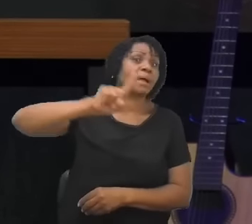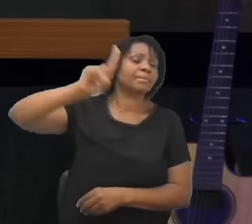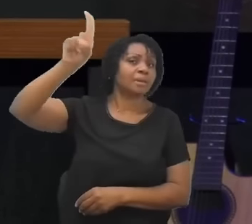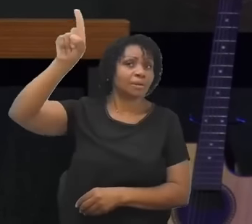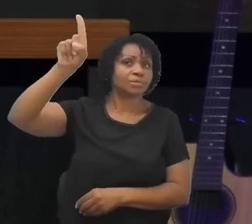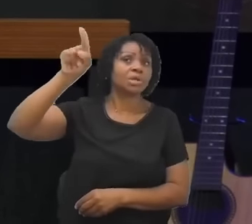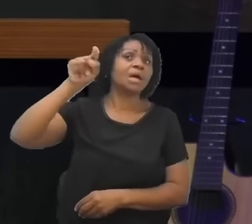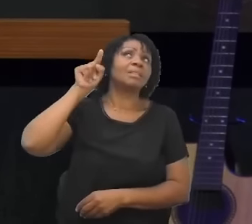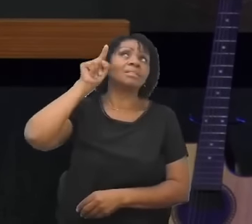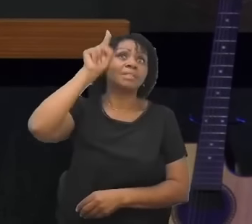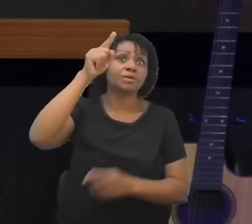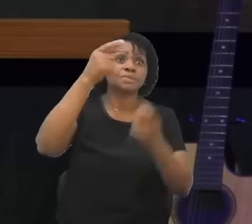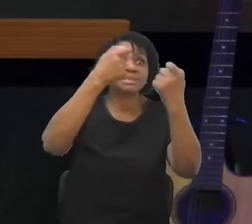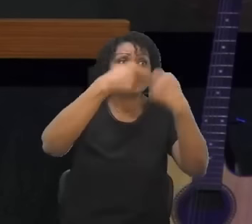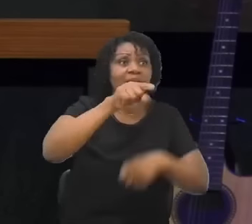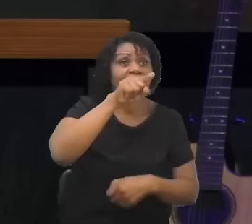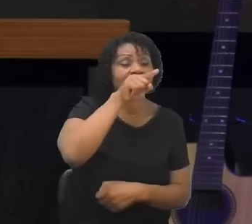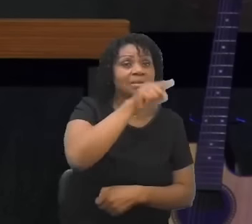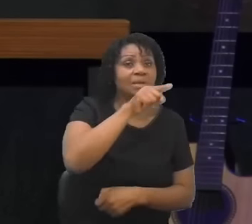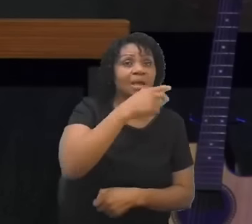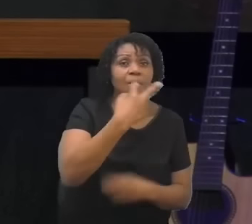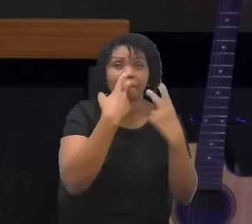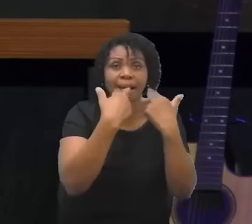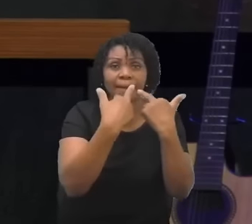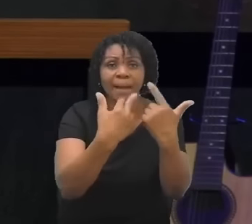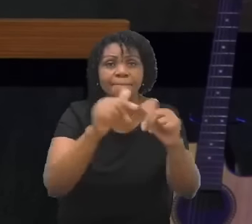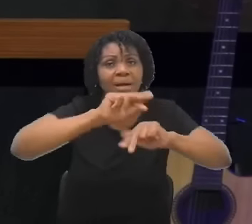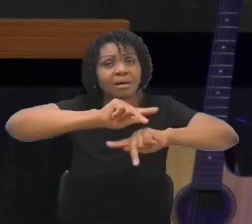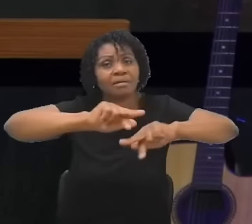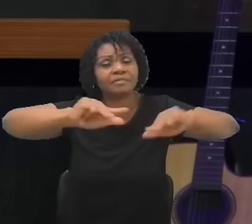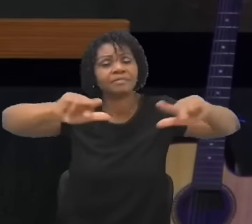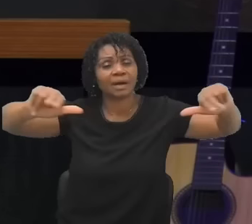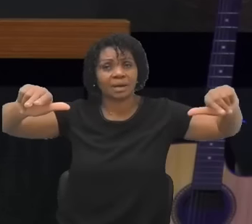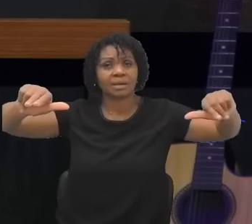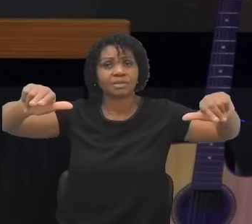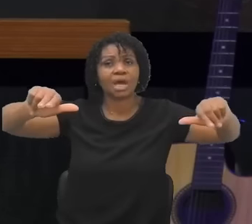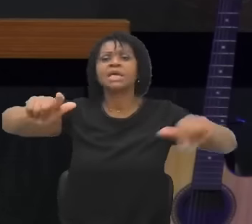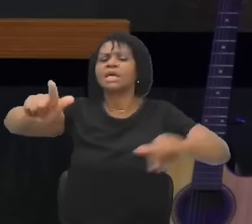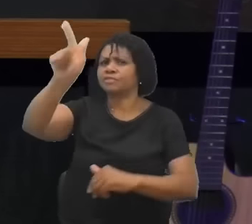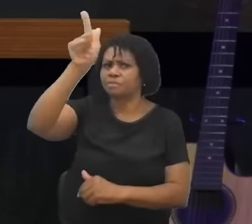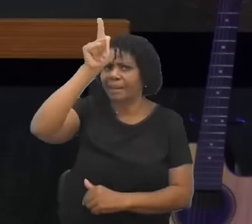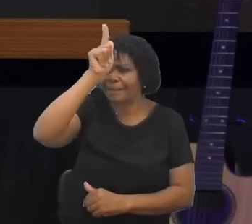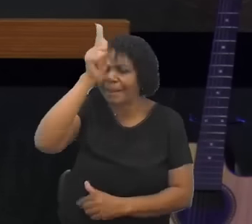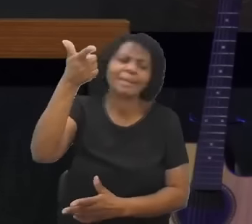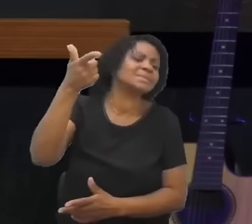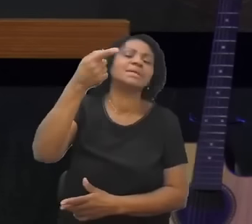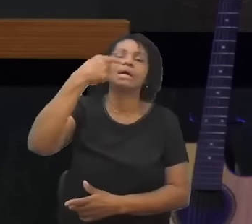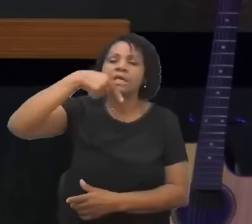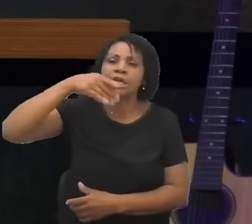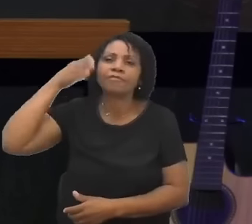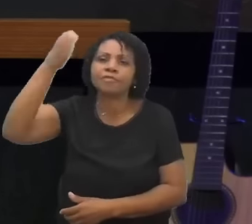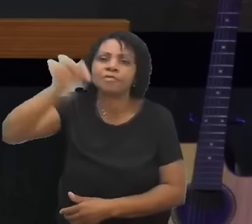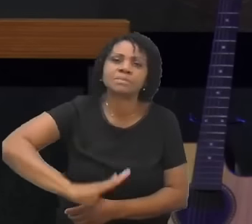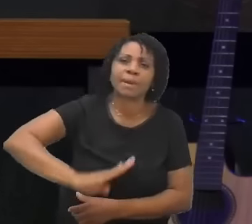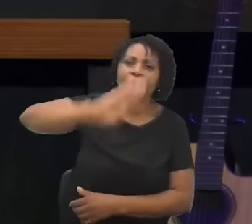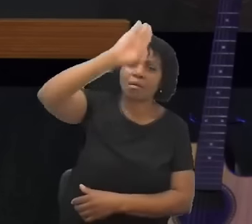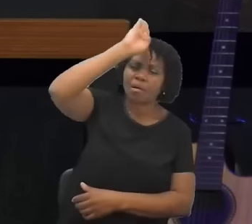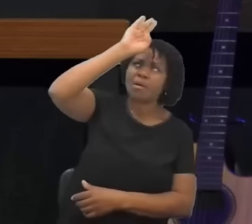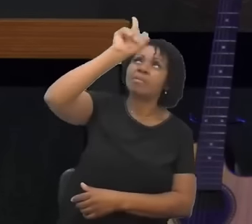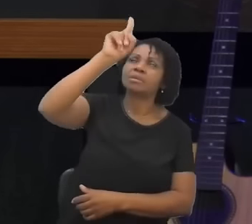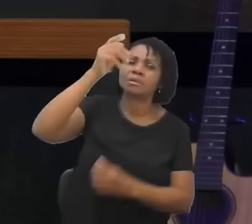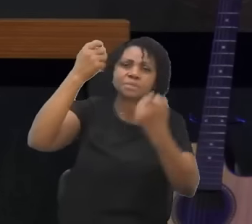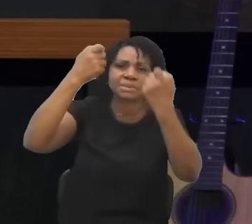Deus precisava que ele falasse outros idiomas, Deus precisava que ele fosse para a Grécia, Deus precisava que ele fosse para Roma, Deus